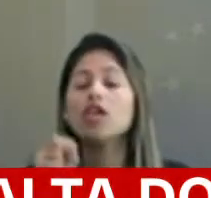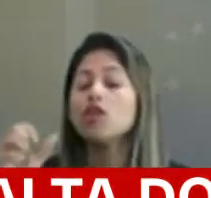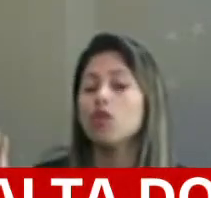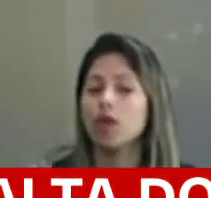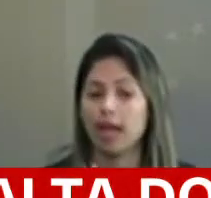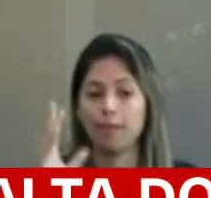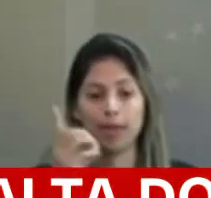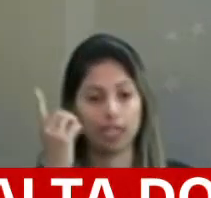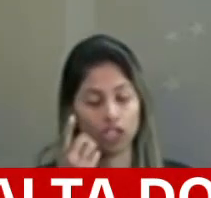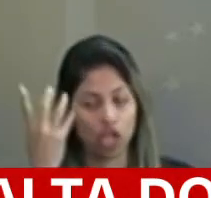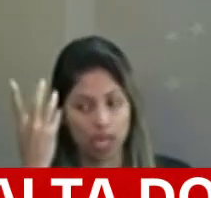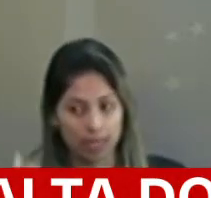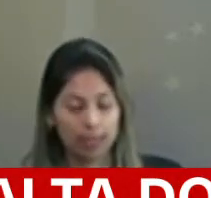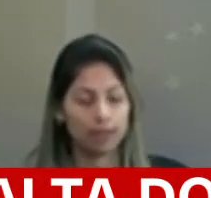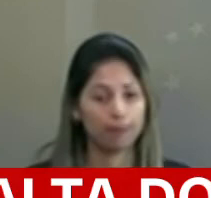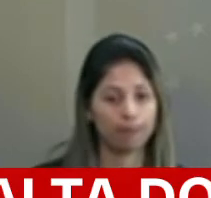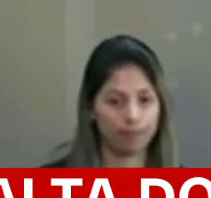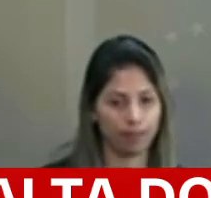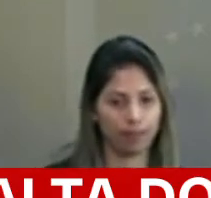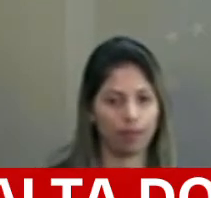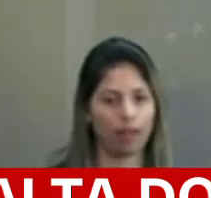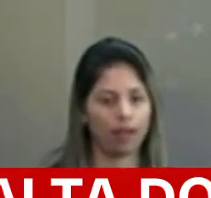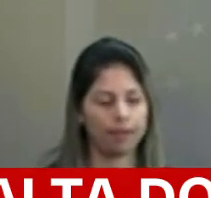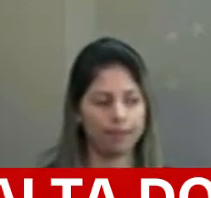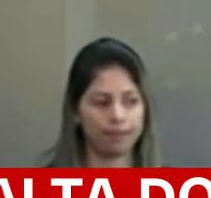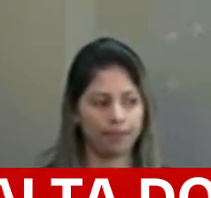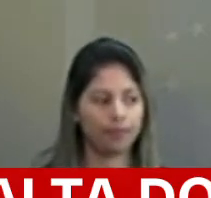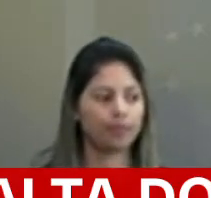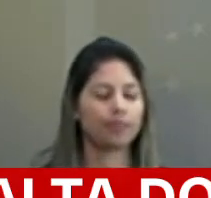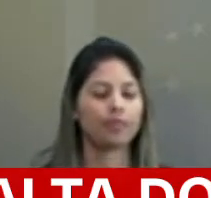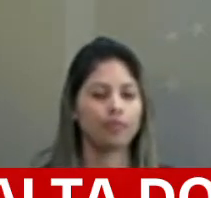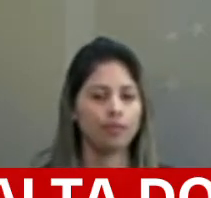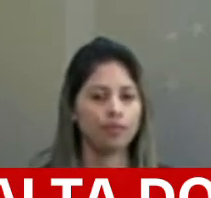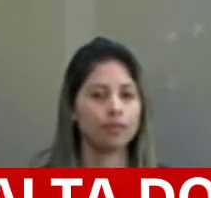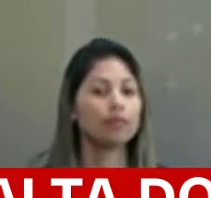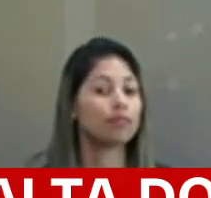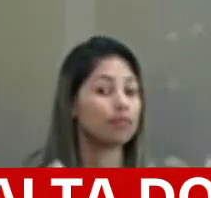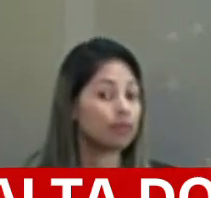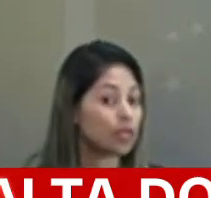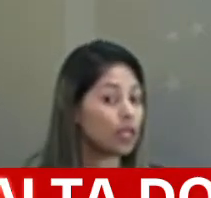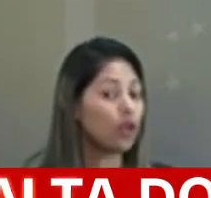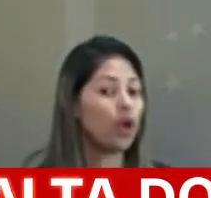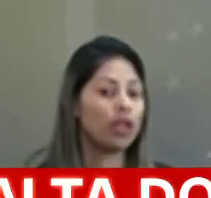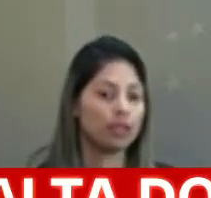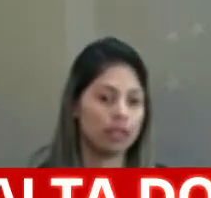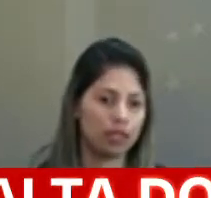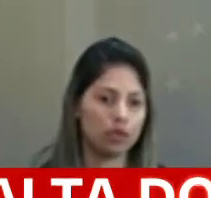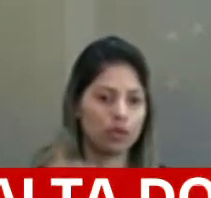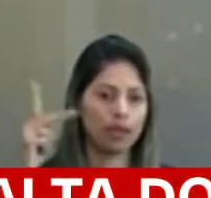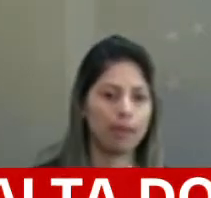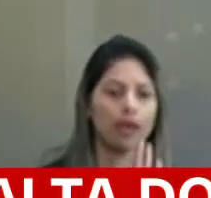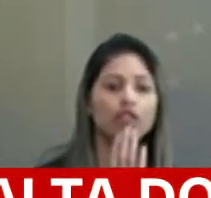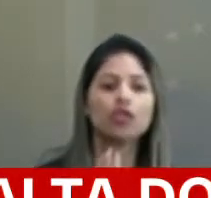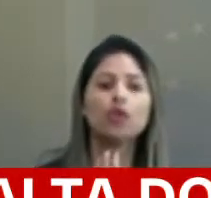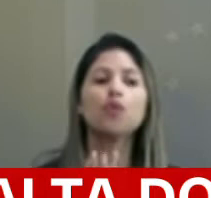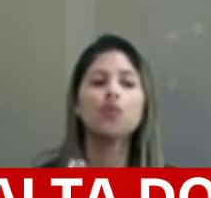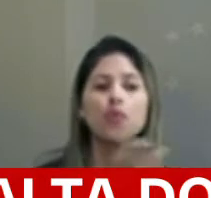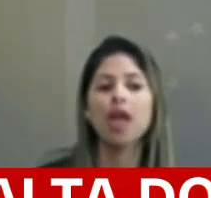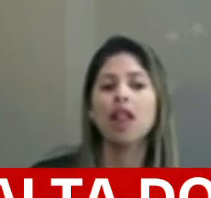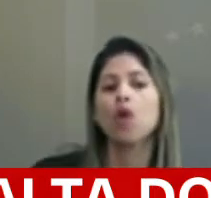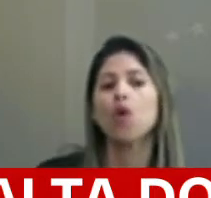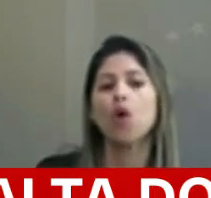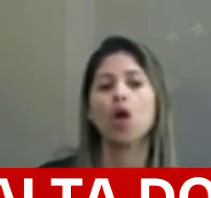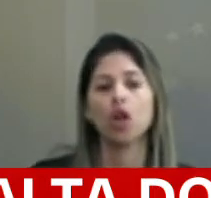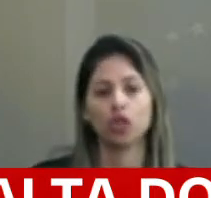decidiu. Já em relação à segunda parte do projeto, que trata da compensação pela União